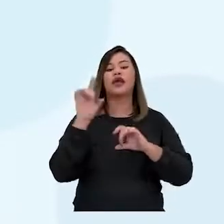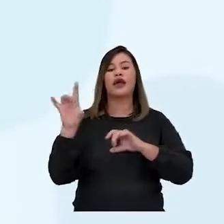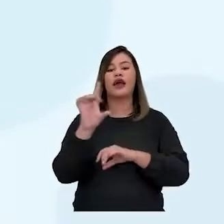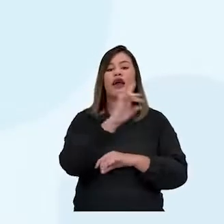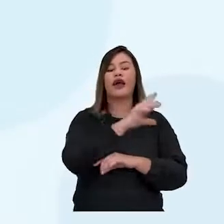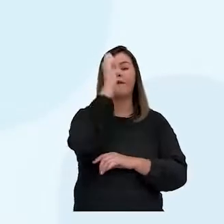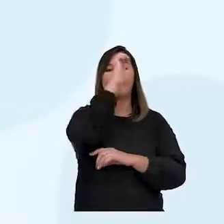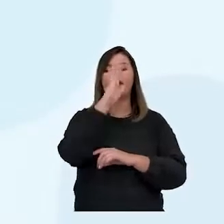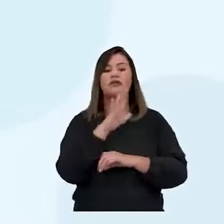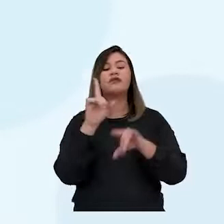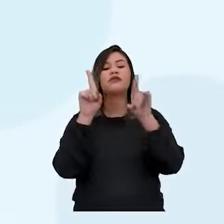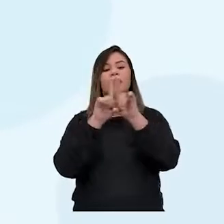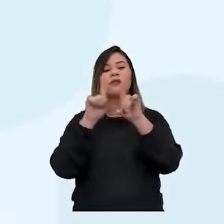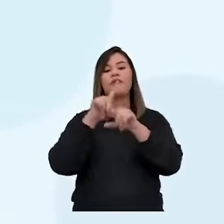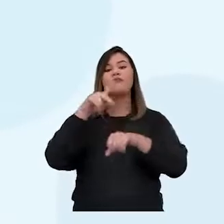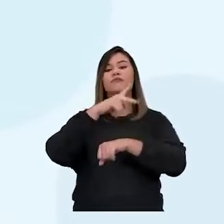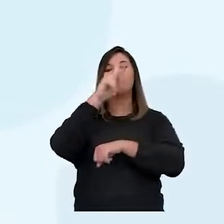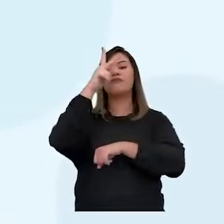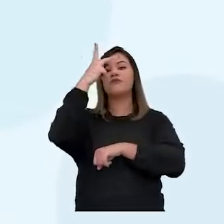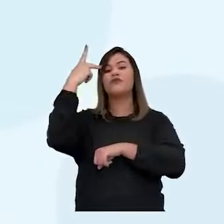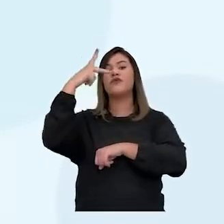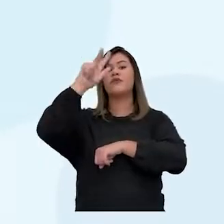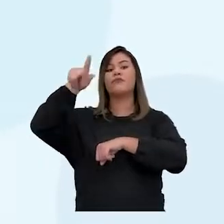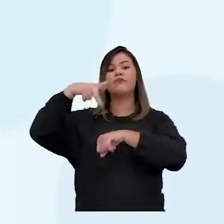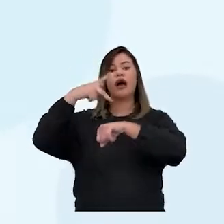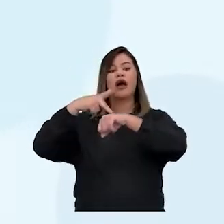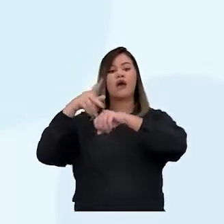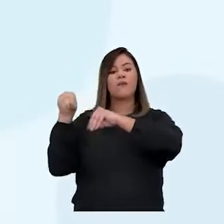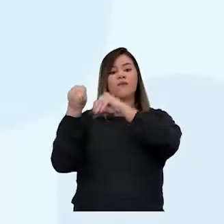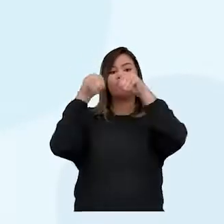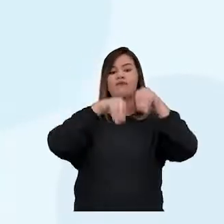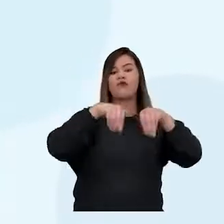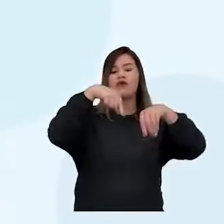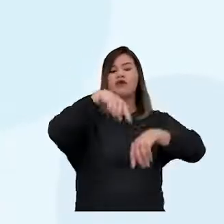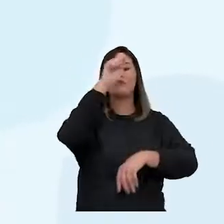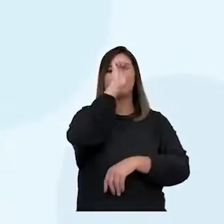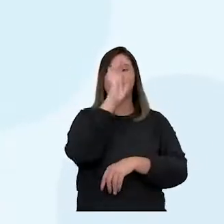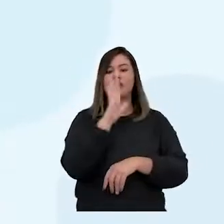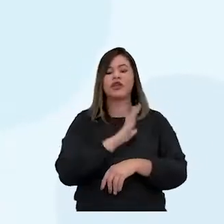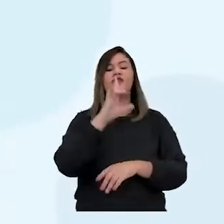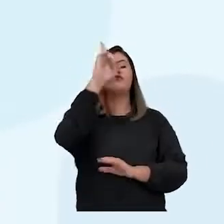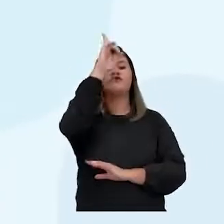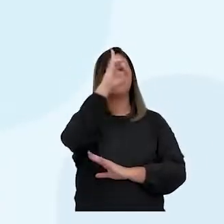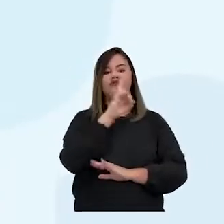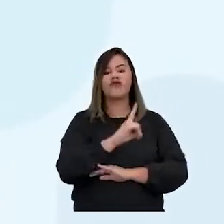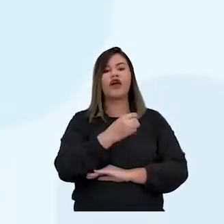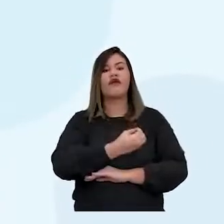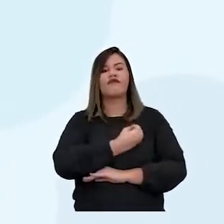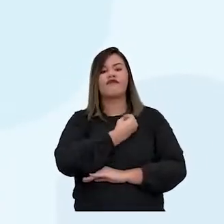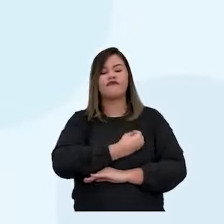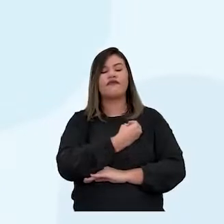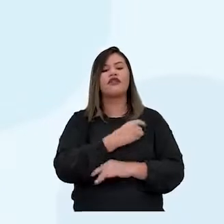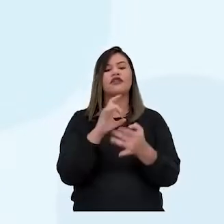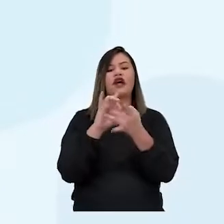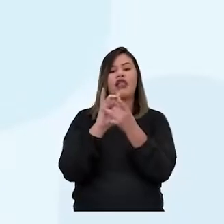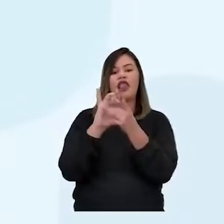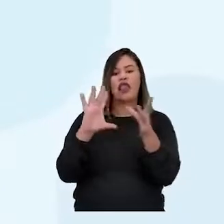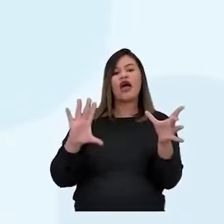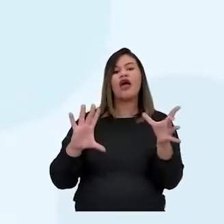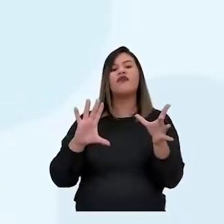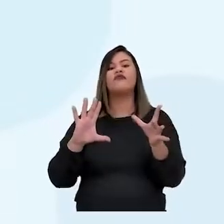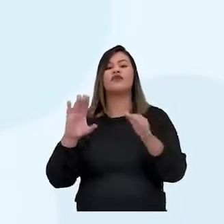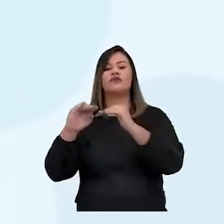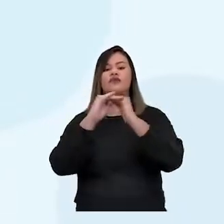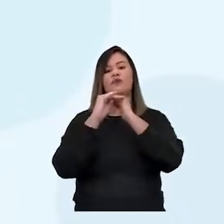e aos estrangeiros residentes no país a inviolabilidade do direito à vida, à liberdade, à